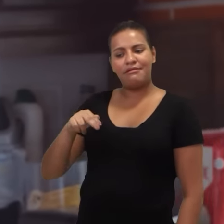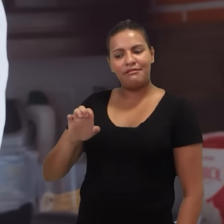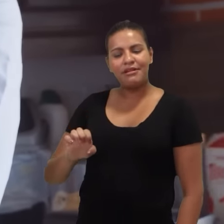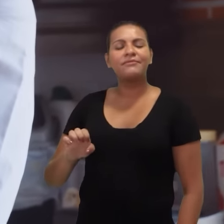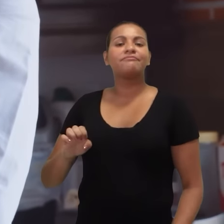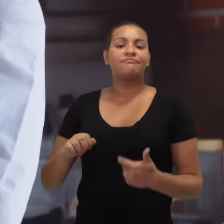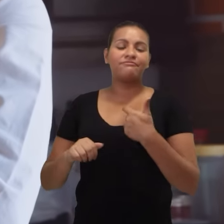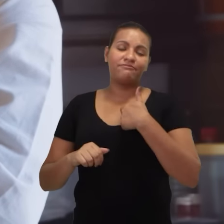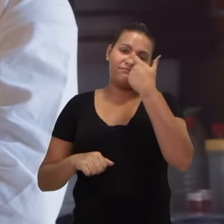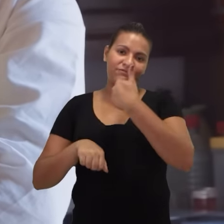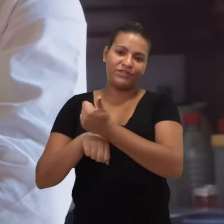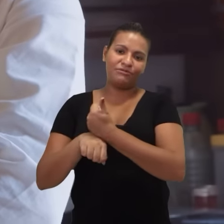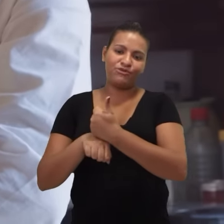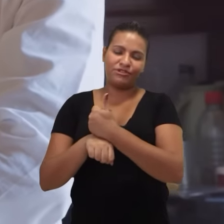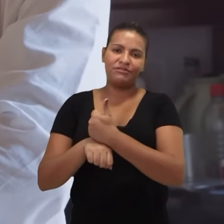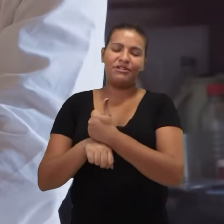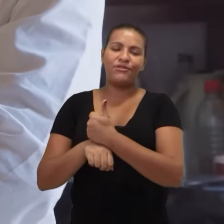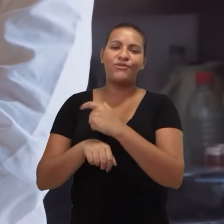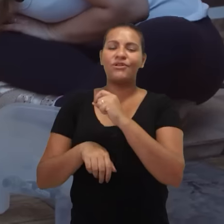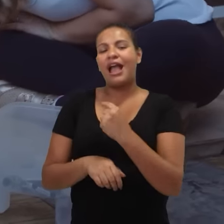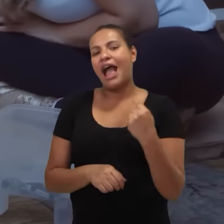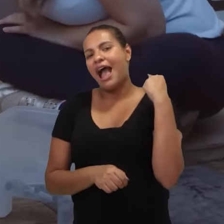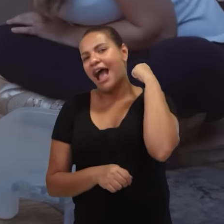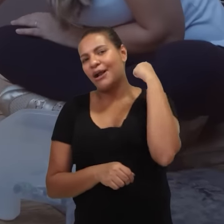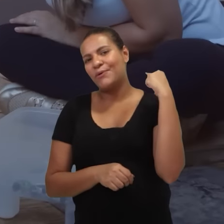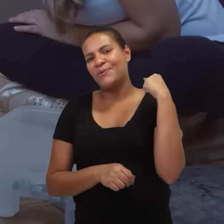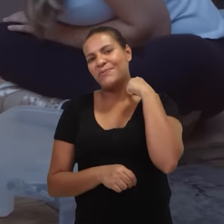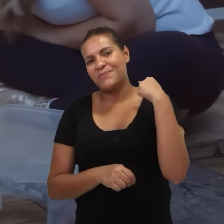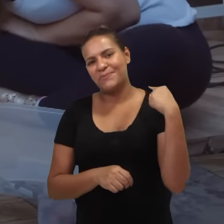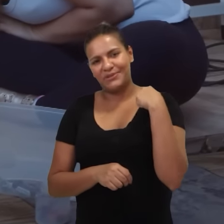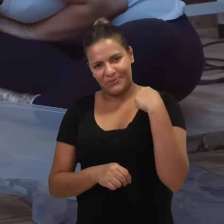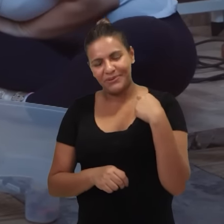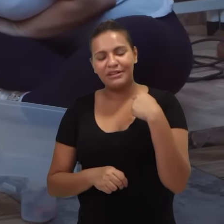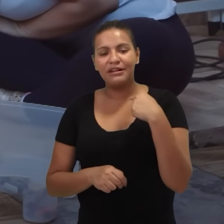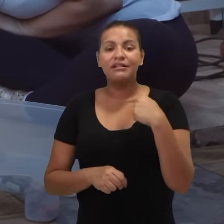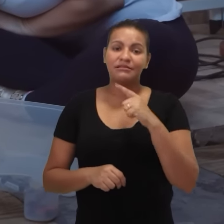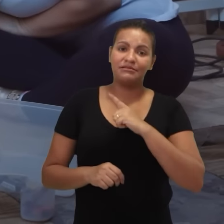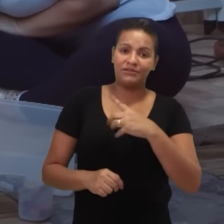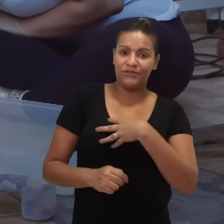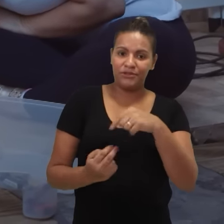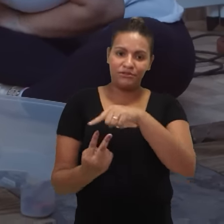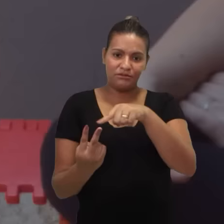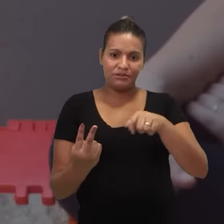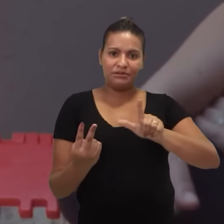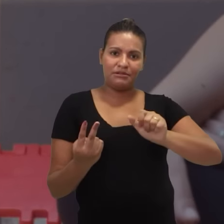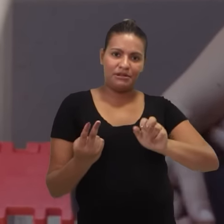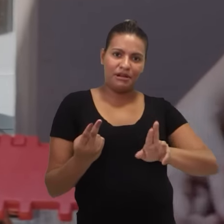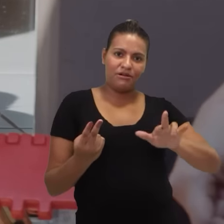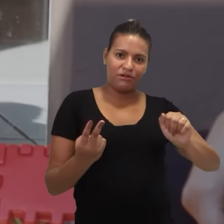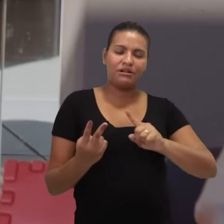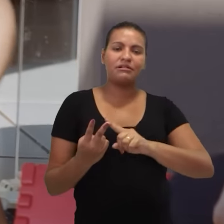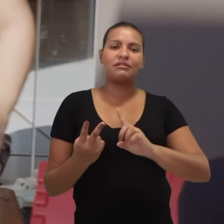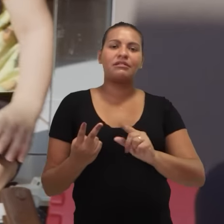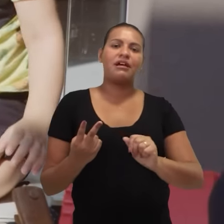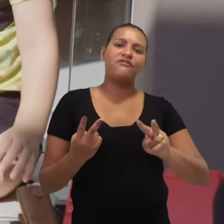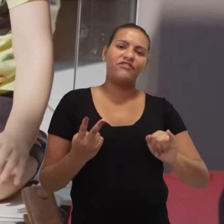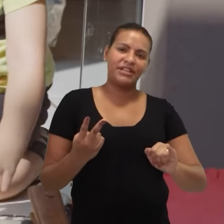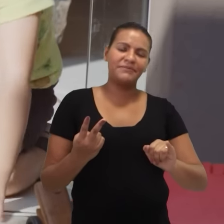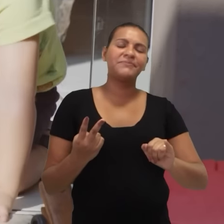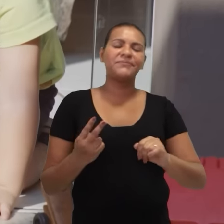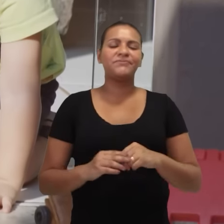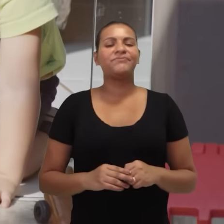34 anos, sou acupunturista. Nós temos a Laura, com 4 anos, e o Davi,